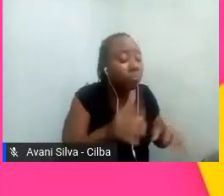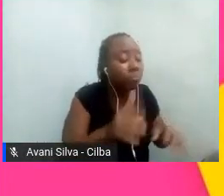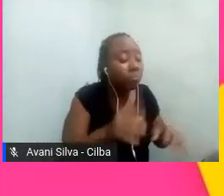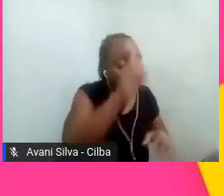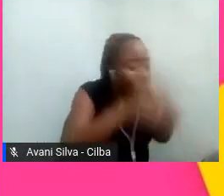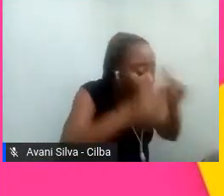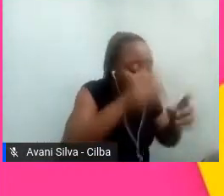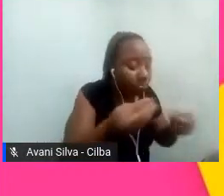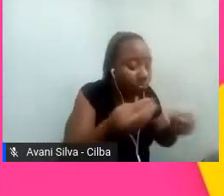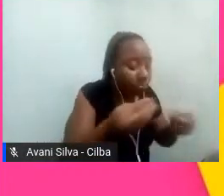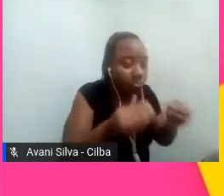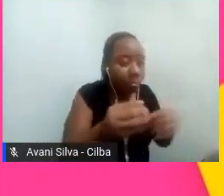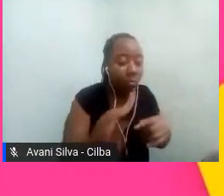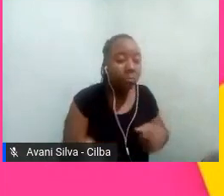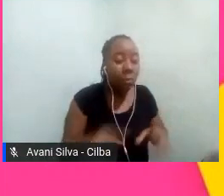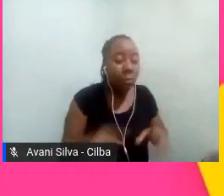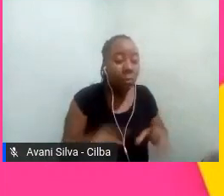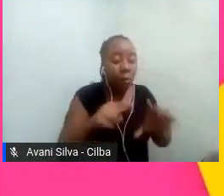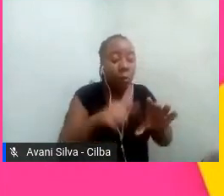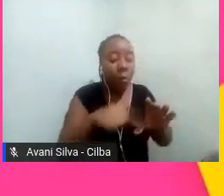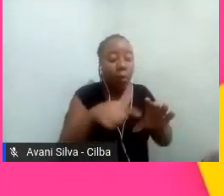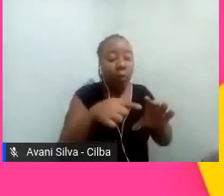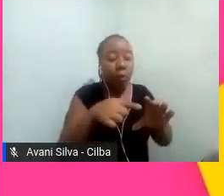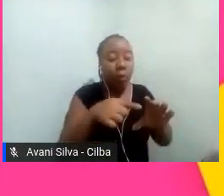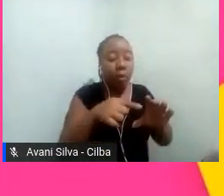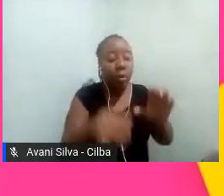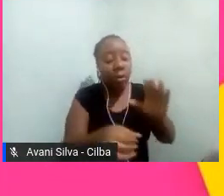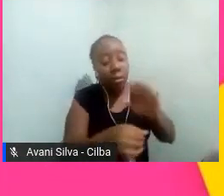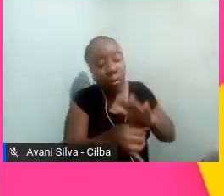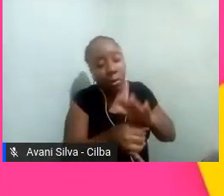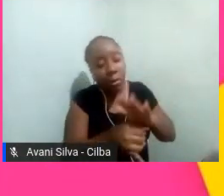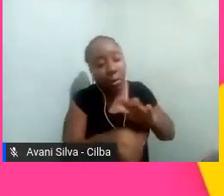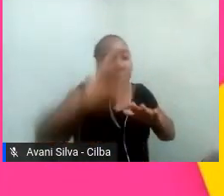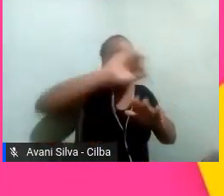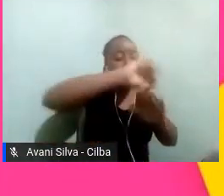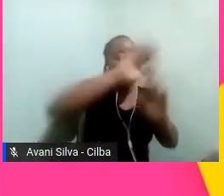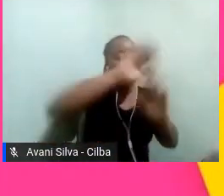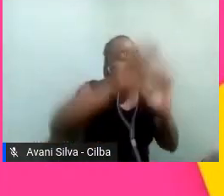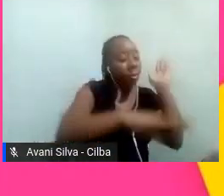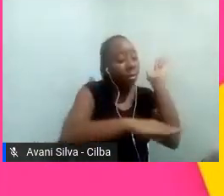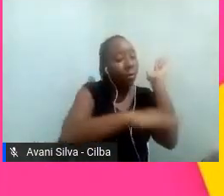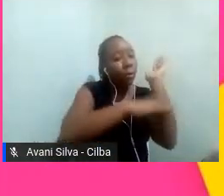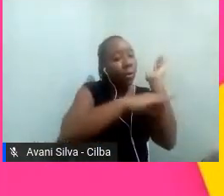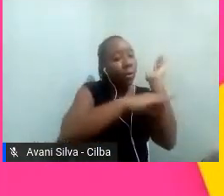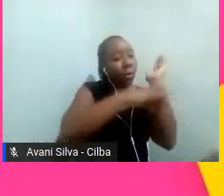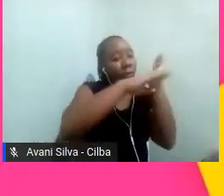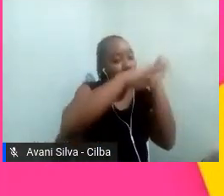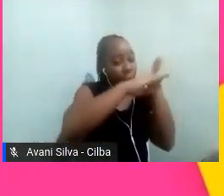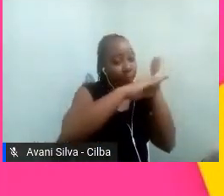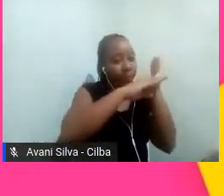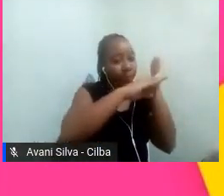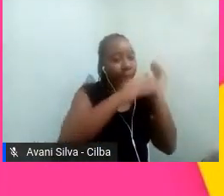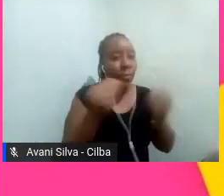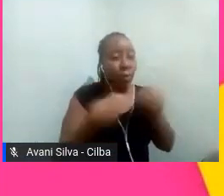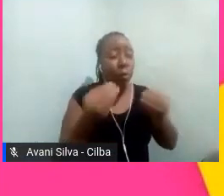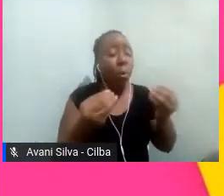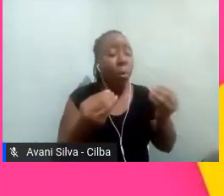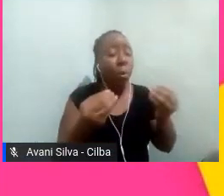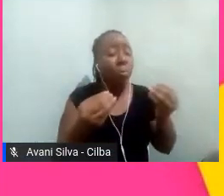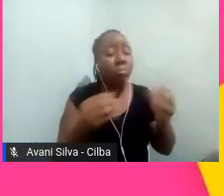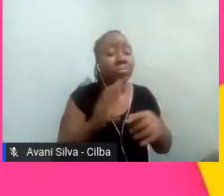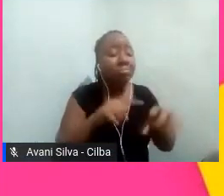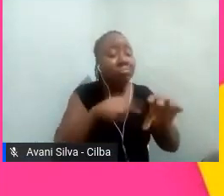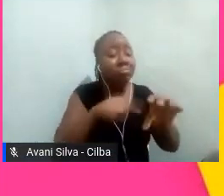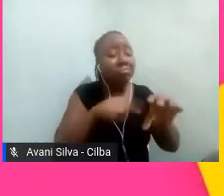daquele motor que sobe e desce o elevador. Então, para controlar aquele motor, nós usamos